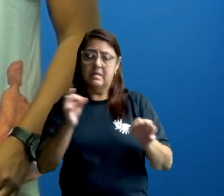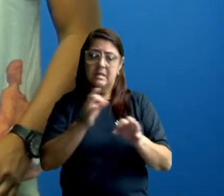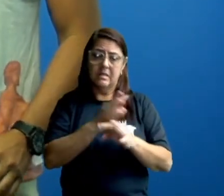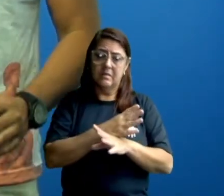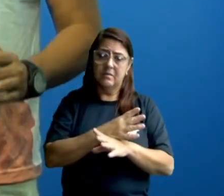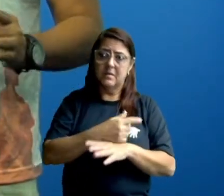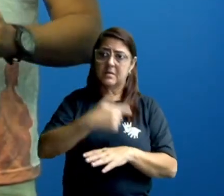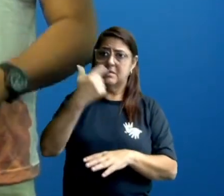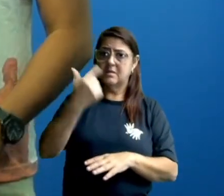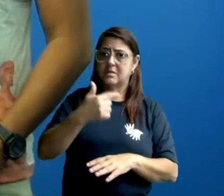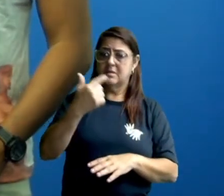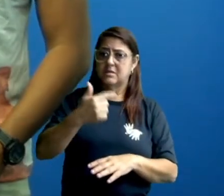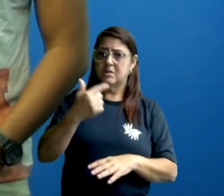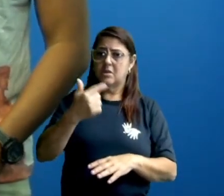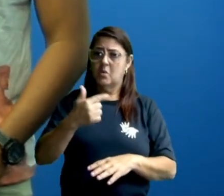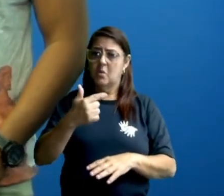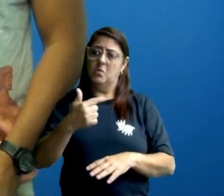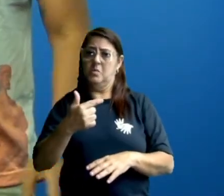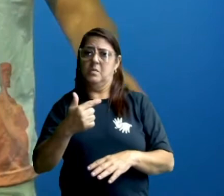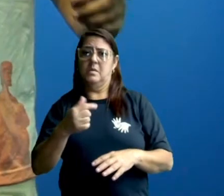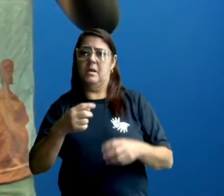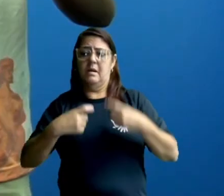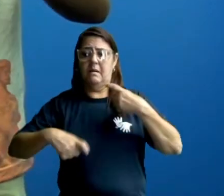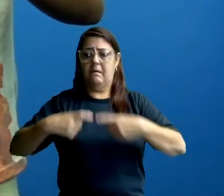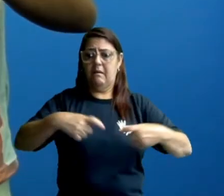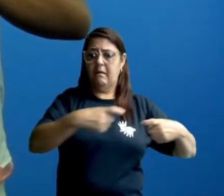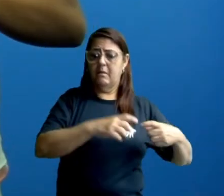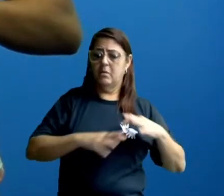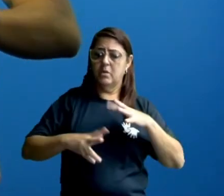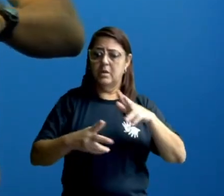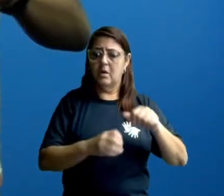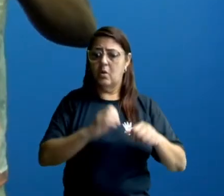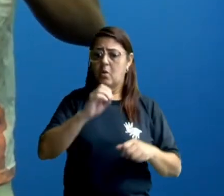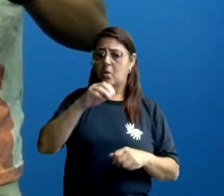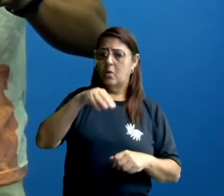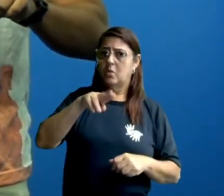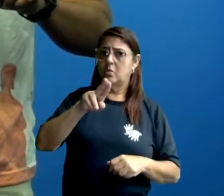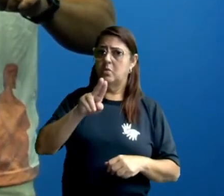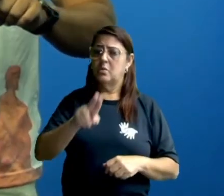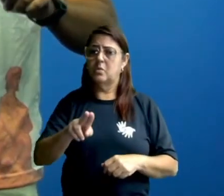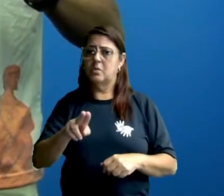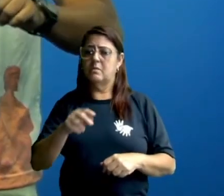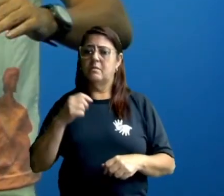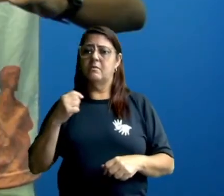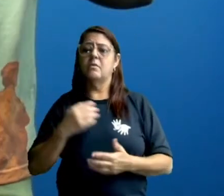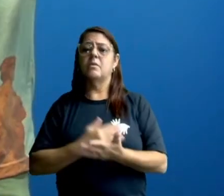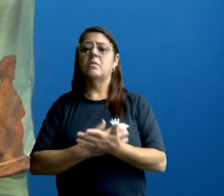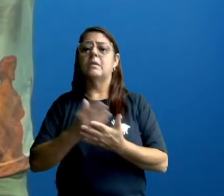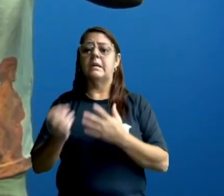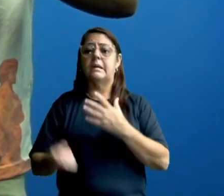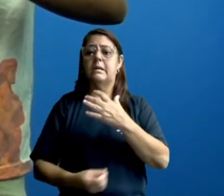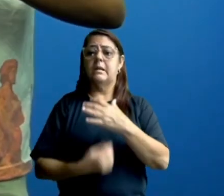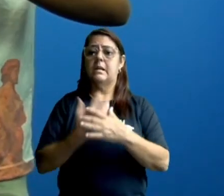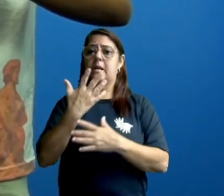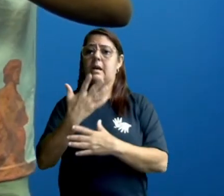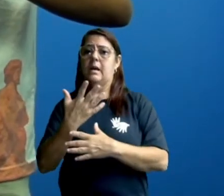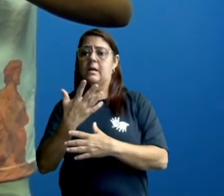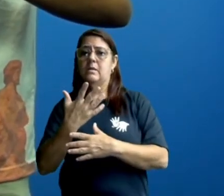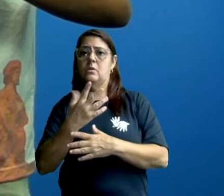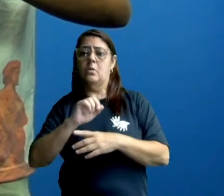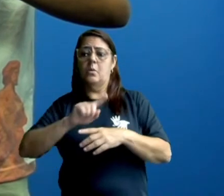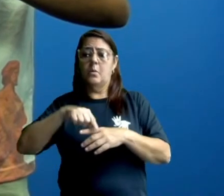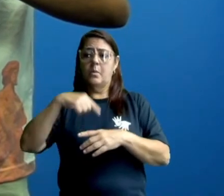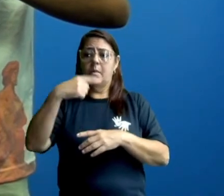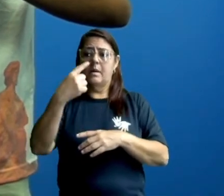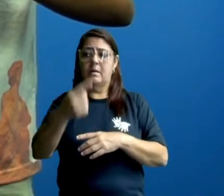forma da ONU. O que é a ONU, professor? A ONU foi um órgão que foi criado durante esse período justamente para, pós